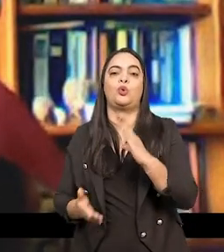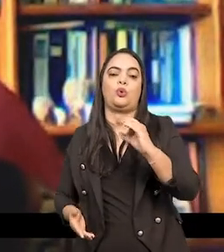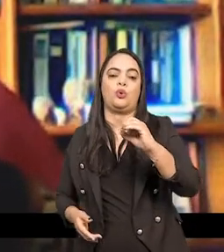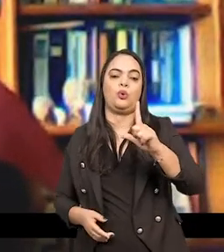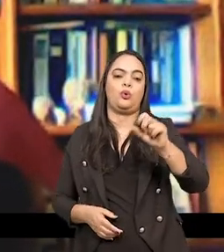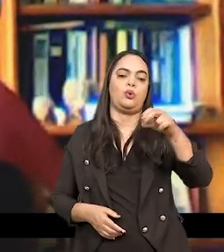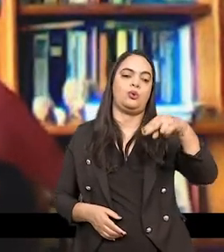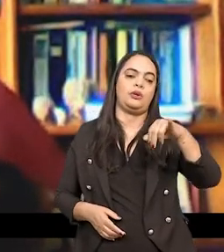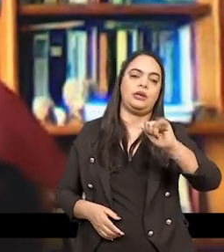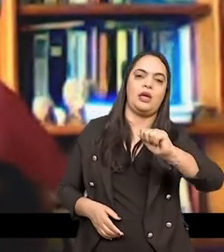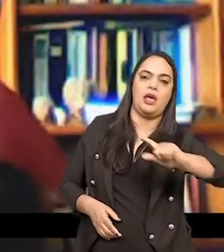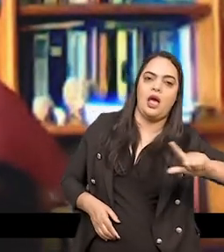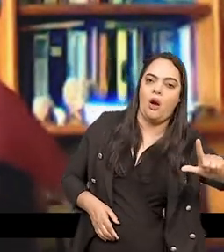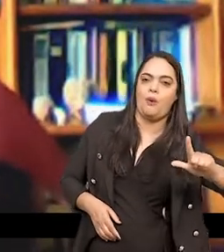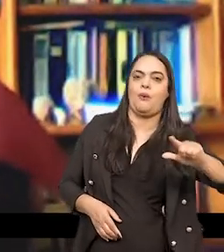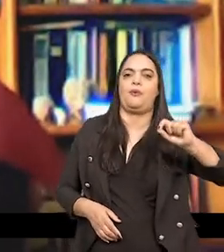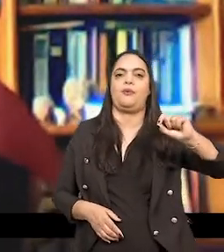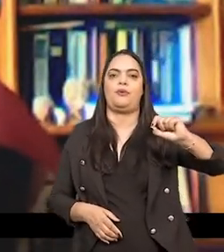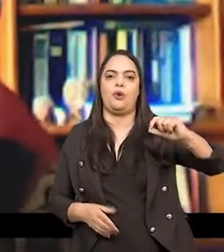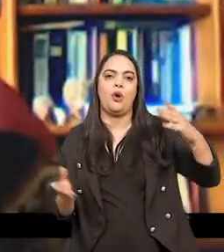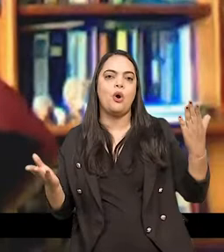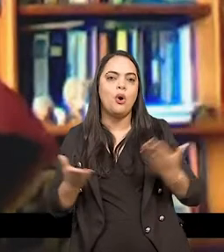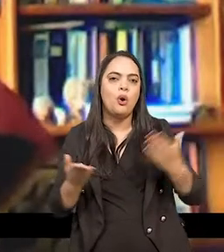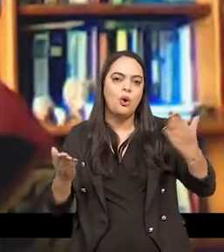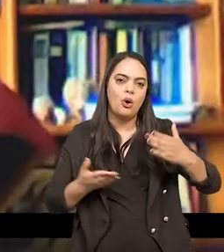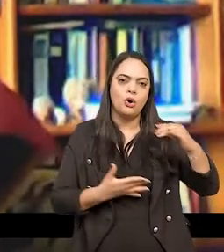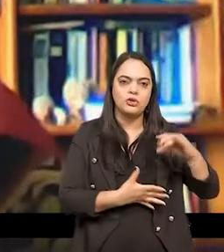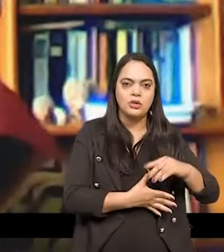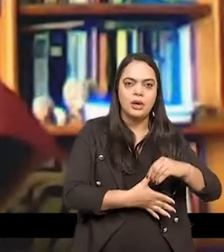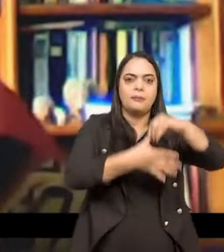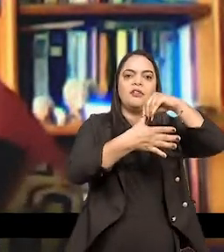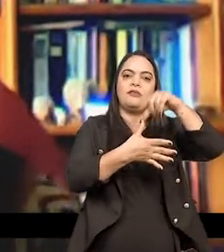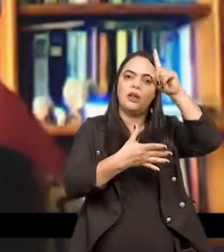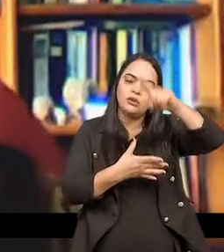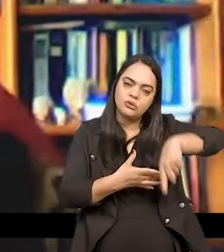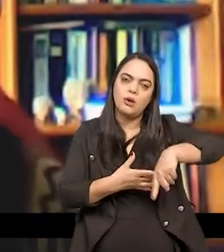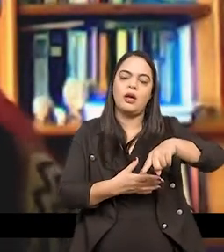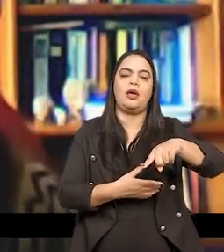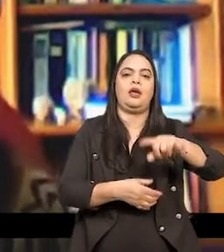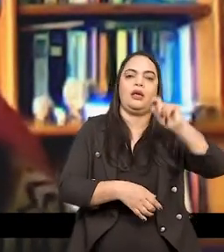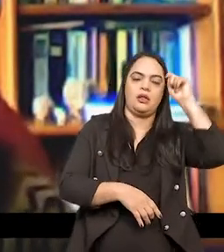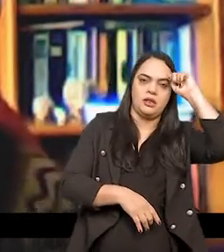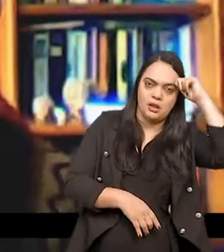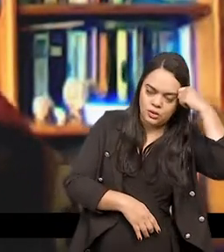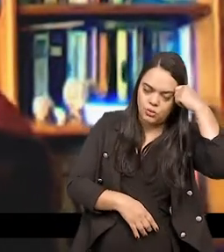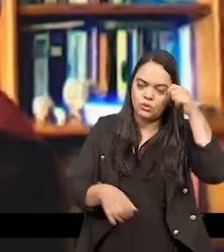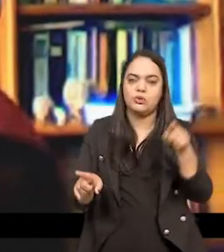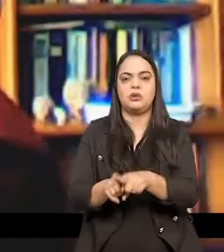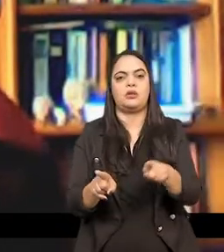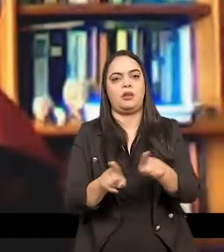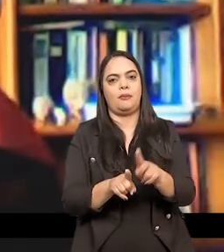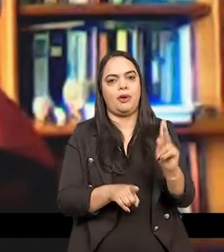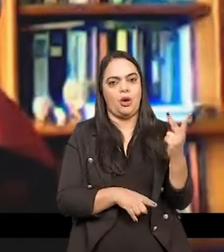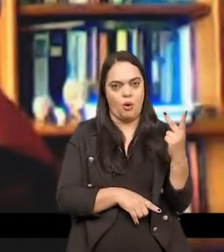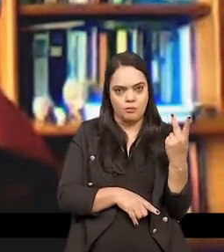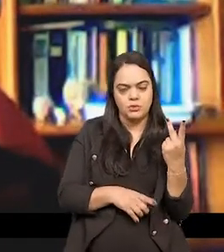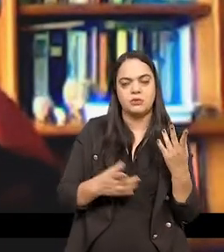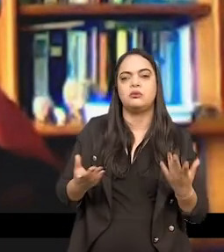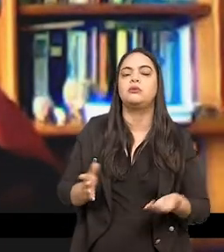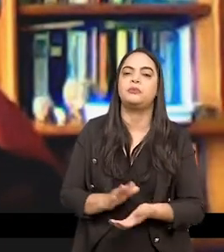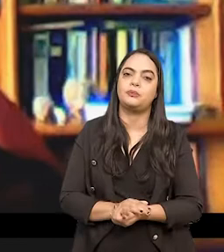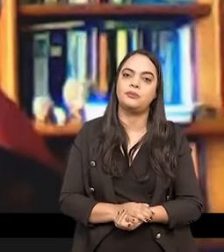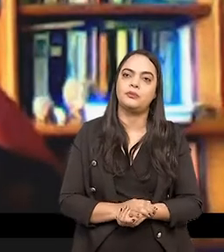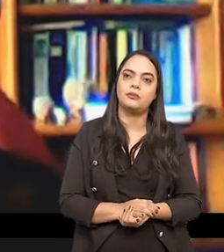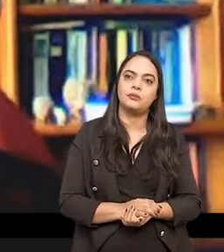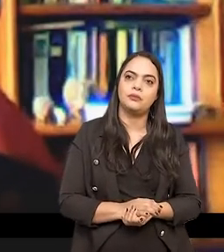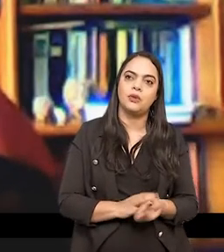têm como privilégio hoje a questão da negritude e da homossexualidade. Tá? E continuo sendo uma feminista, historiadora